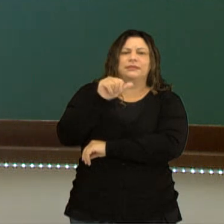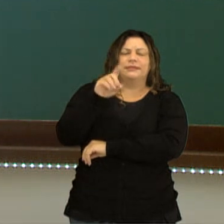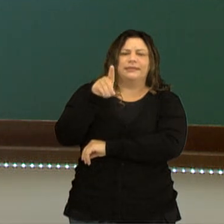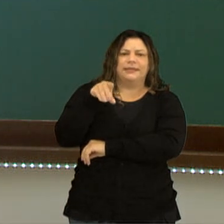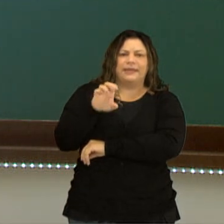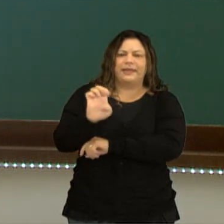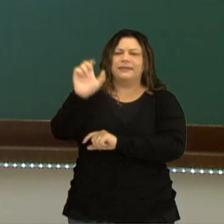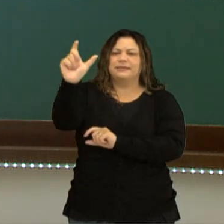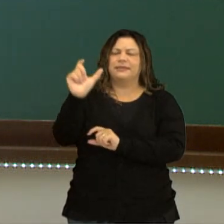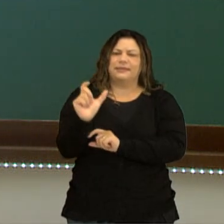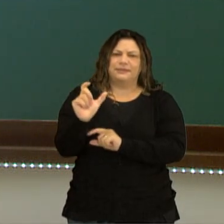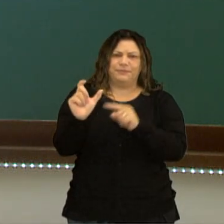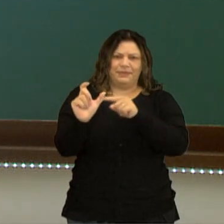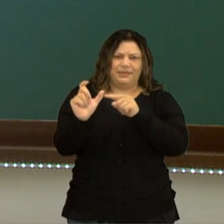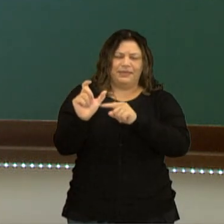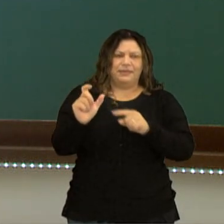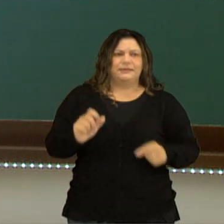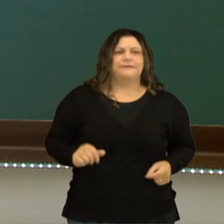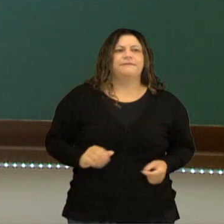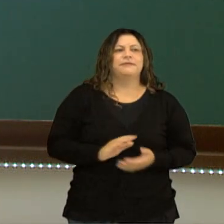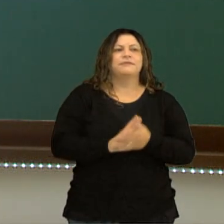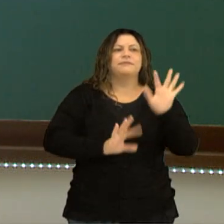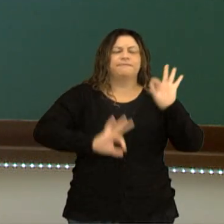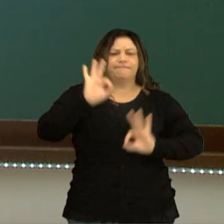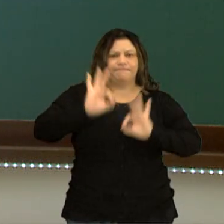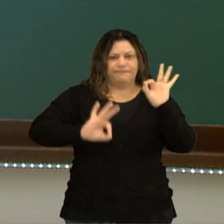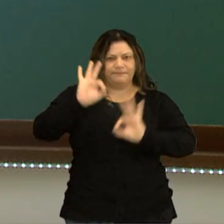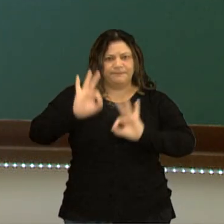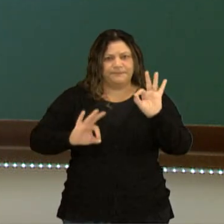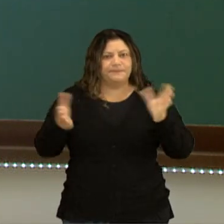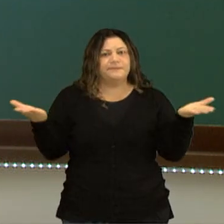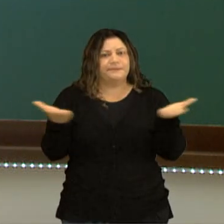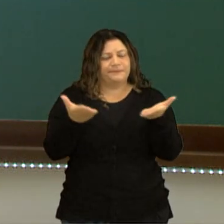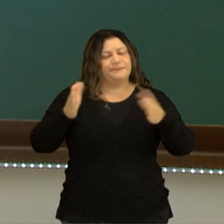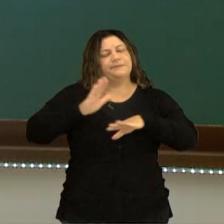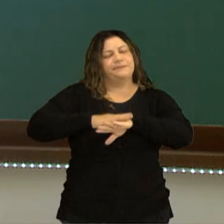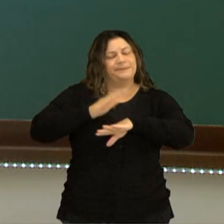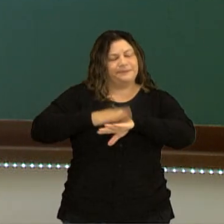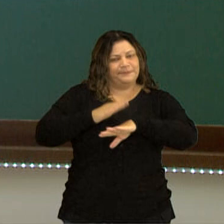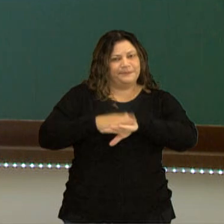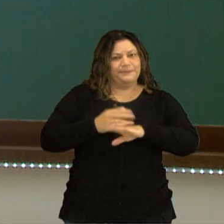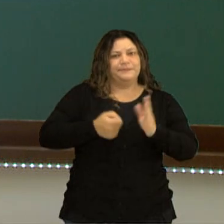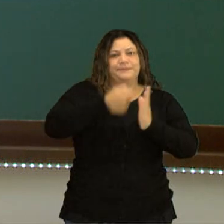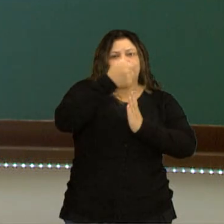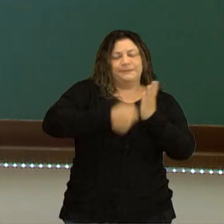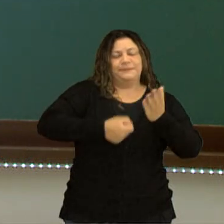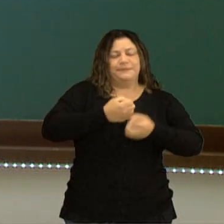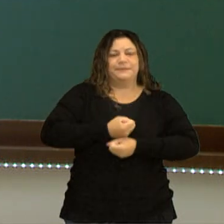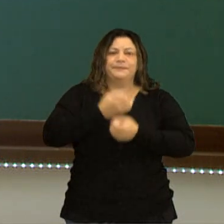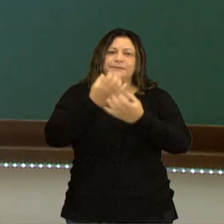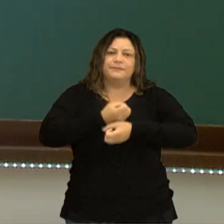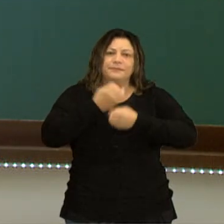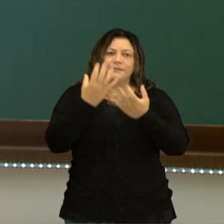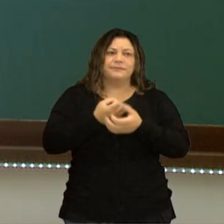sílabas. Então vamos começar a planejar agora a nossa produção de poema. Para tanto, atente-se a